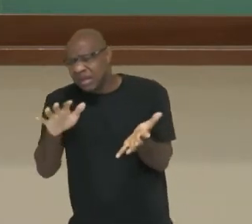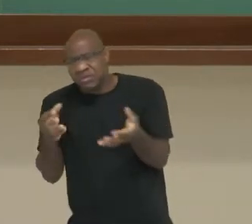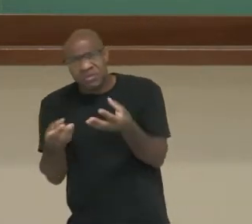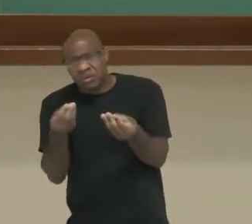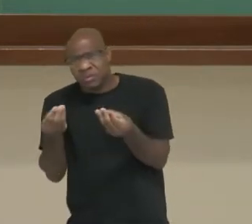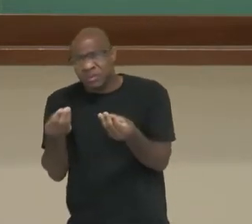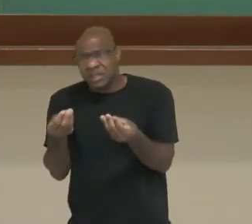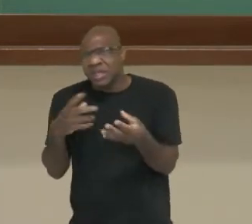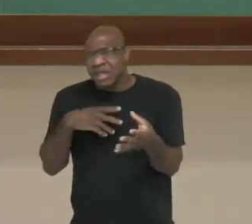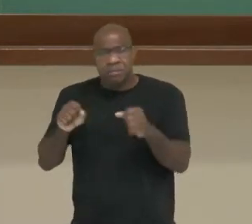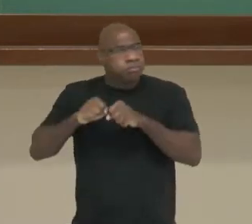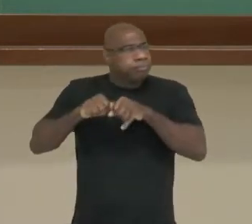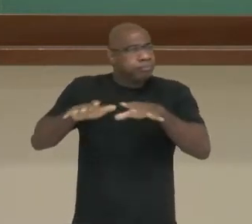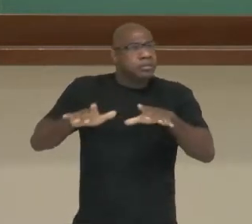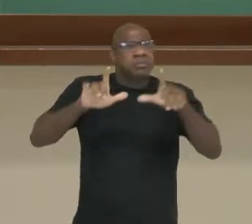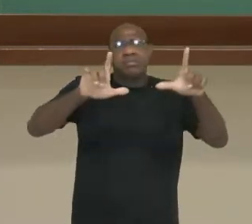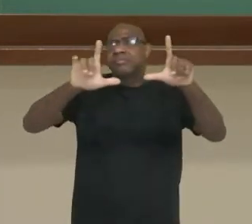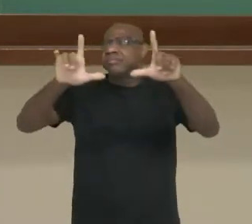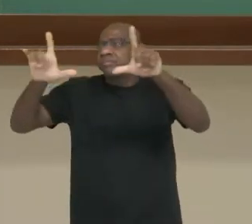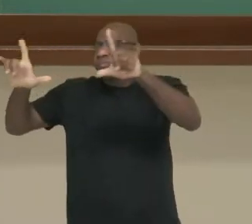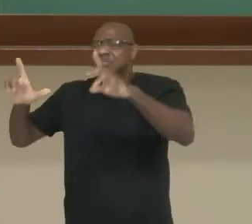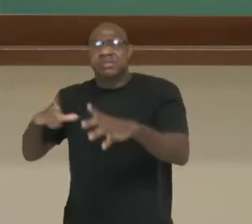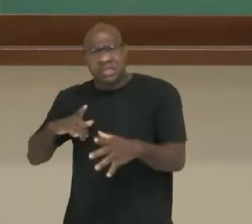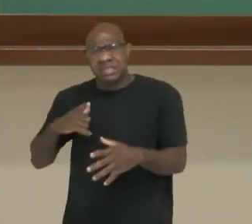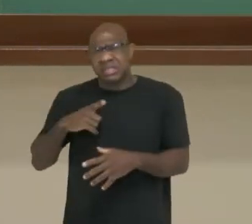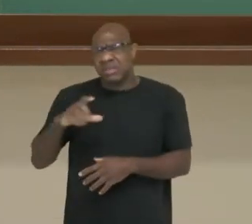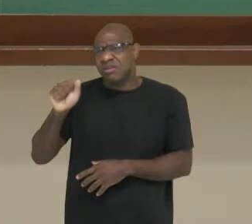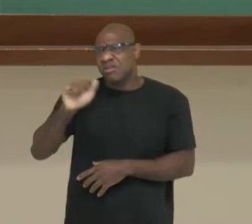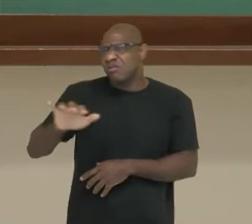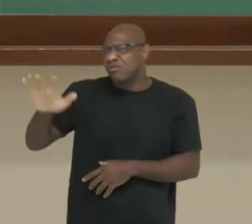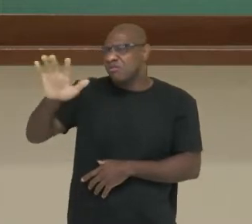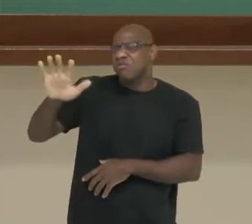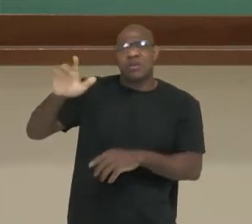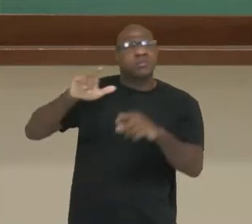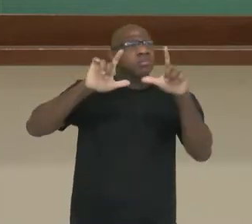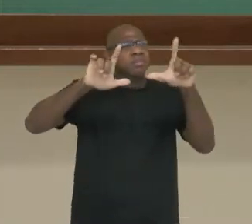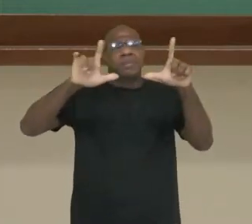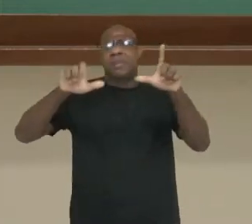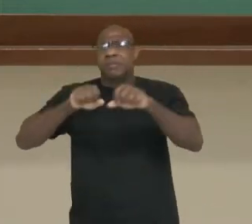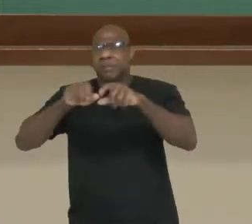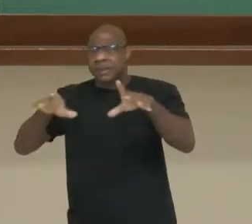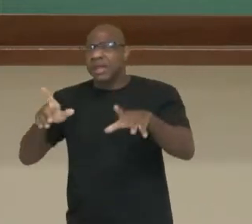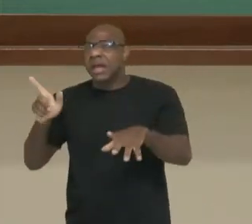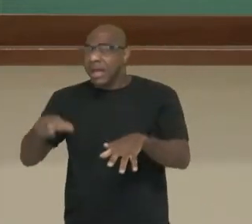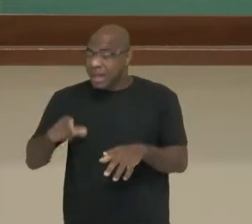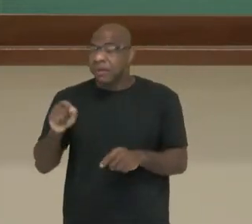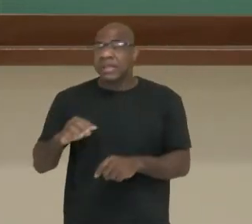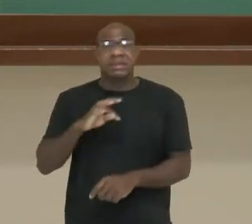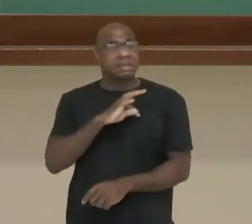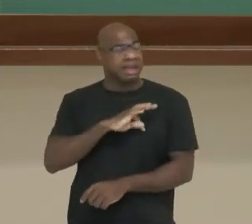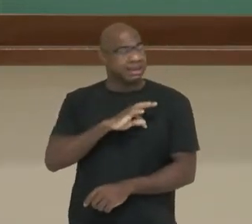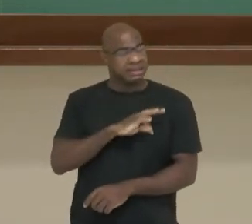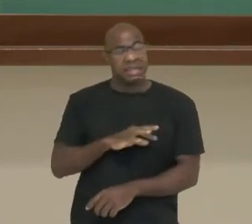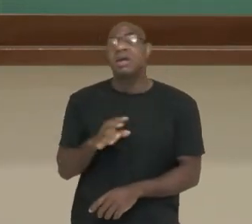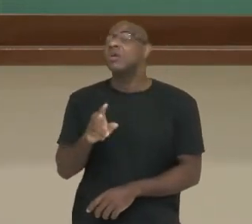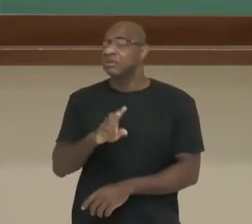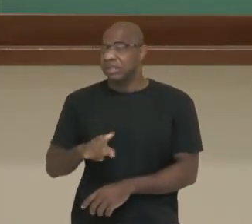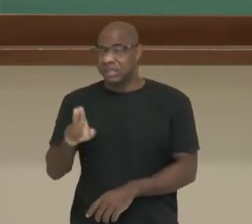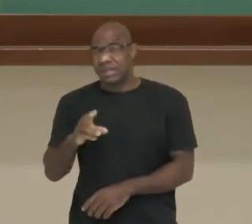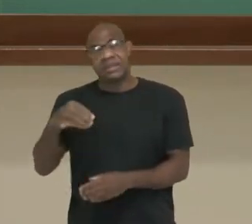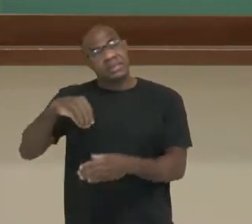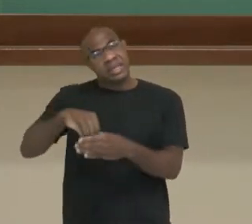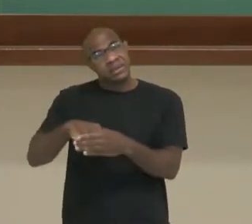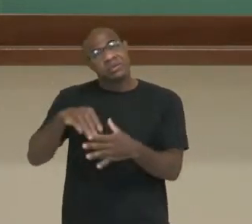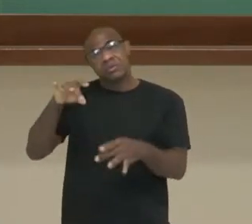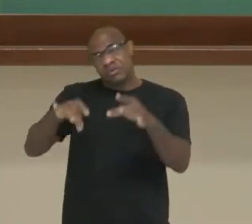que é isso? Né? Tem fotos, né? As imagens espalhadas? Então são técnicas utilizadas no teatro jornal. Nós